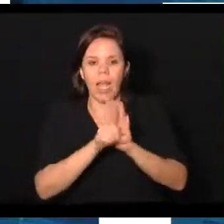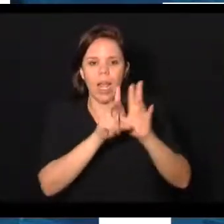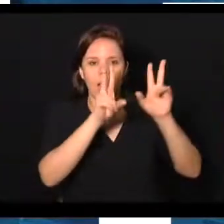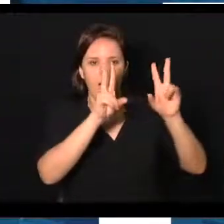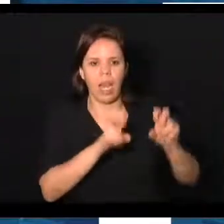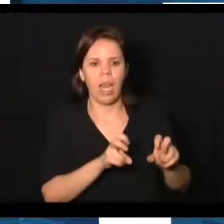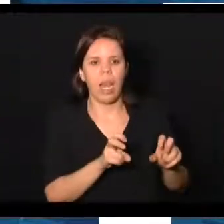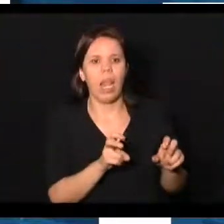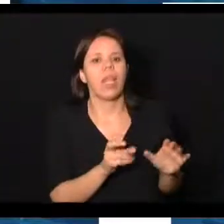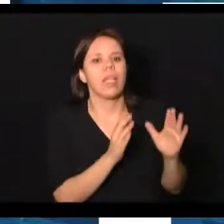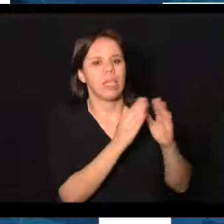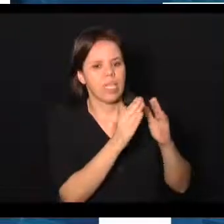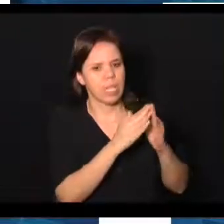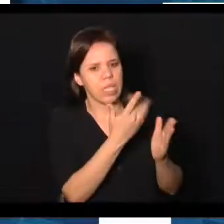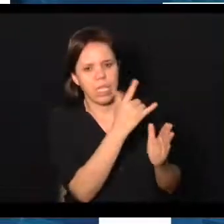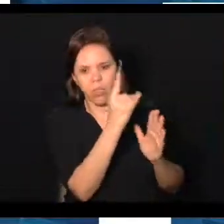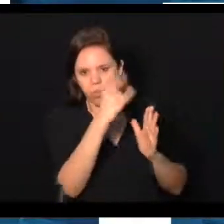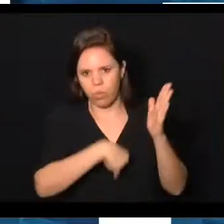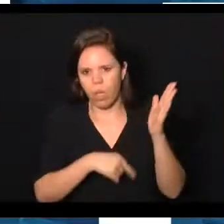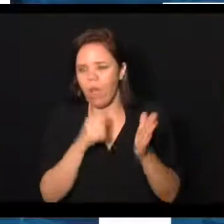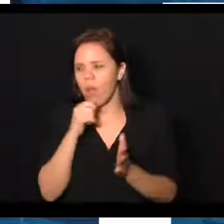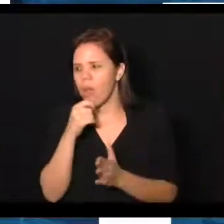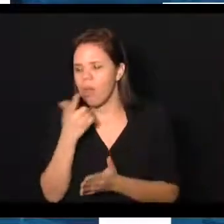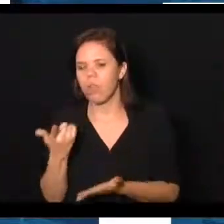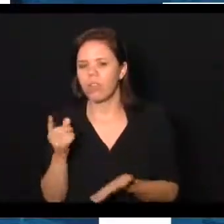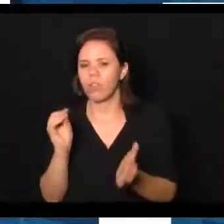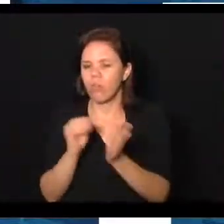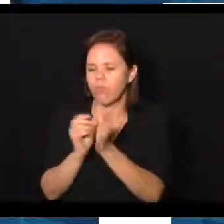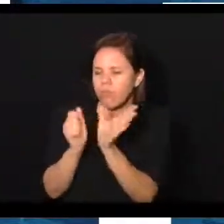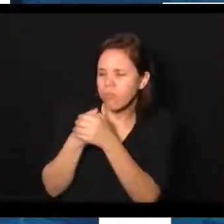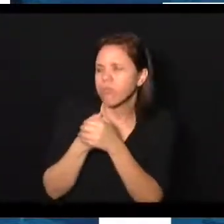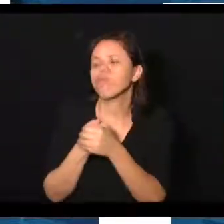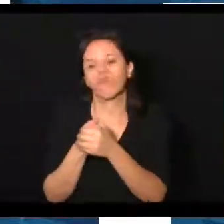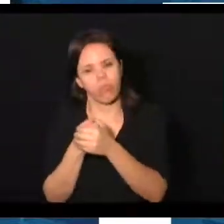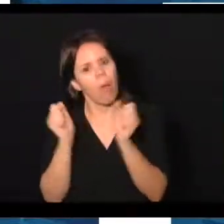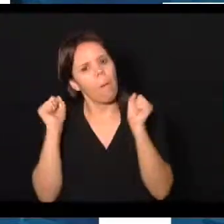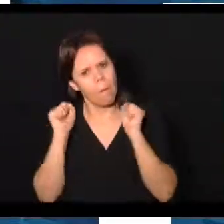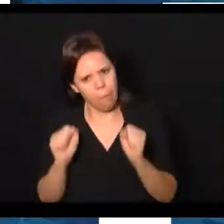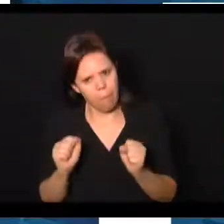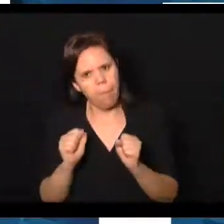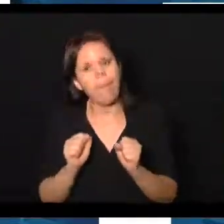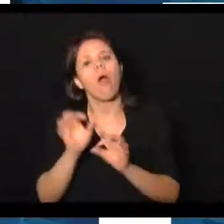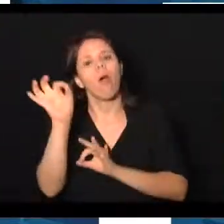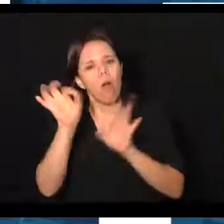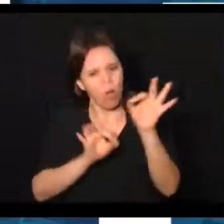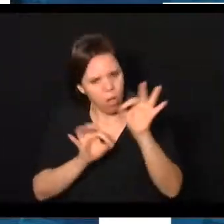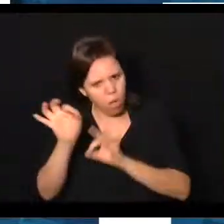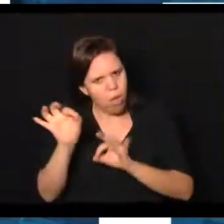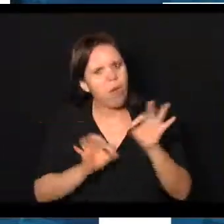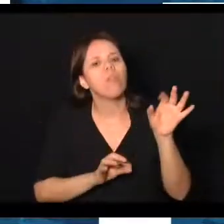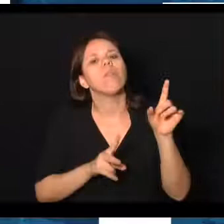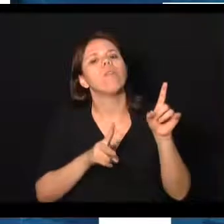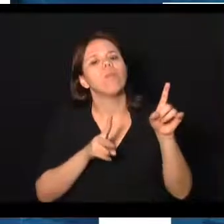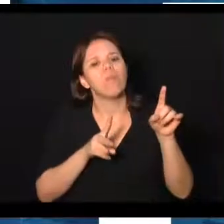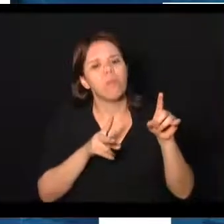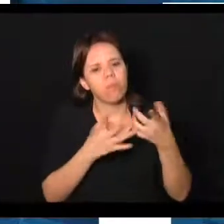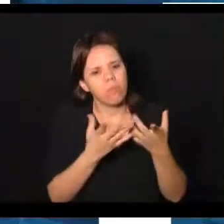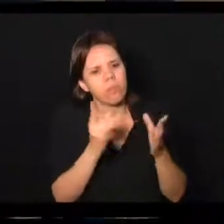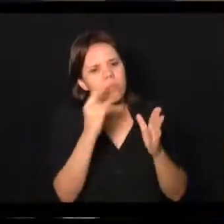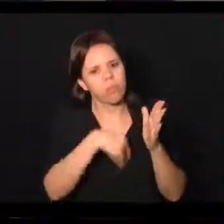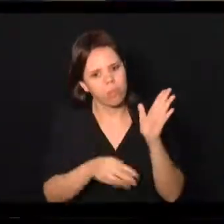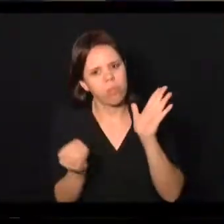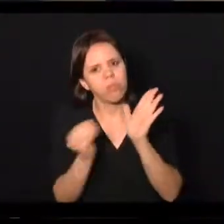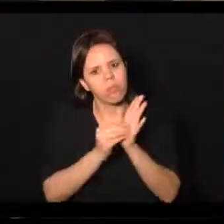vai permitir que construções irregulares ou clandestinas possam ser regularizadas junto à Prefeitura. O relator